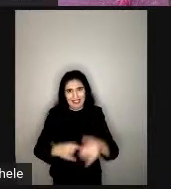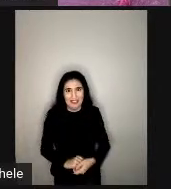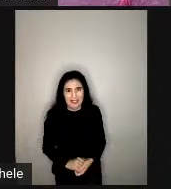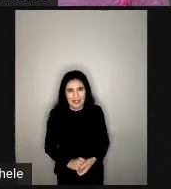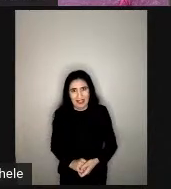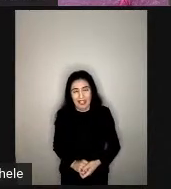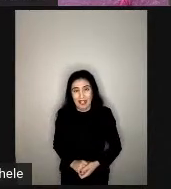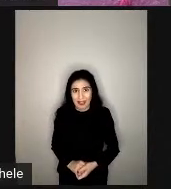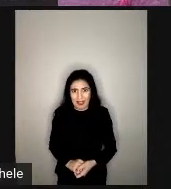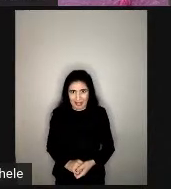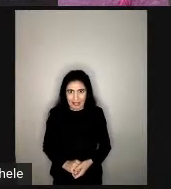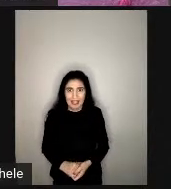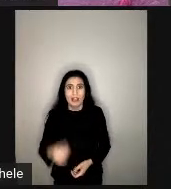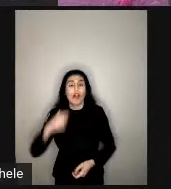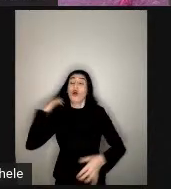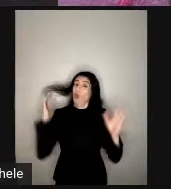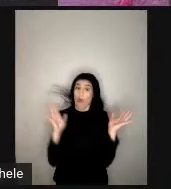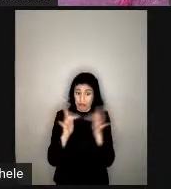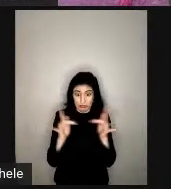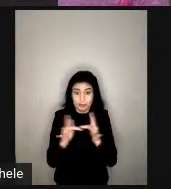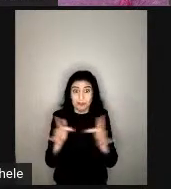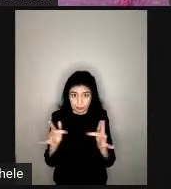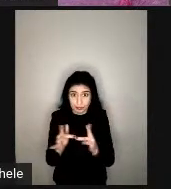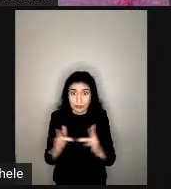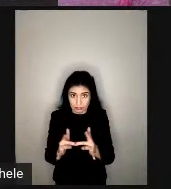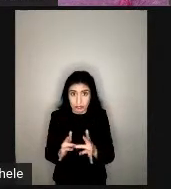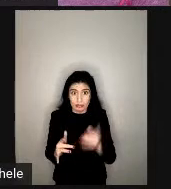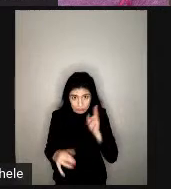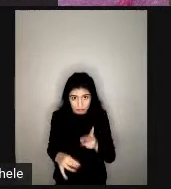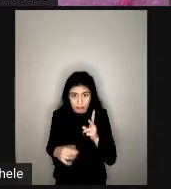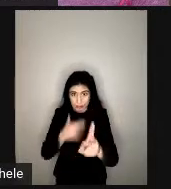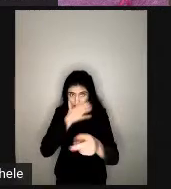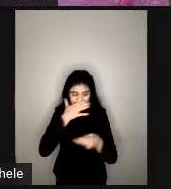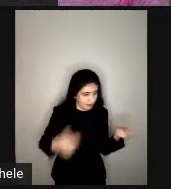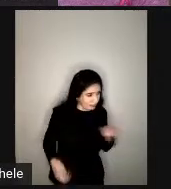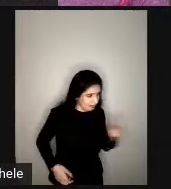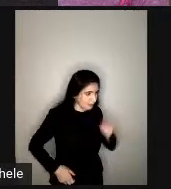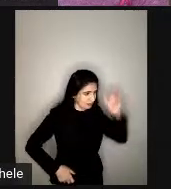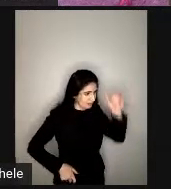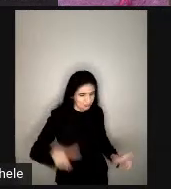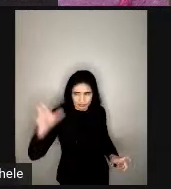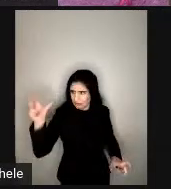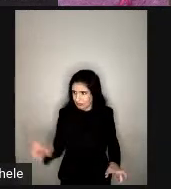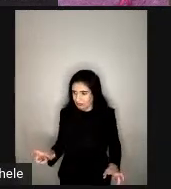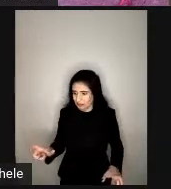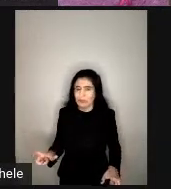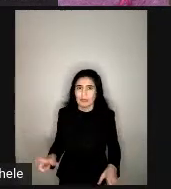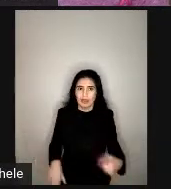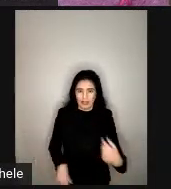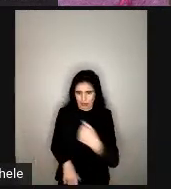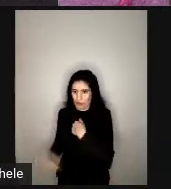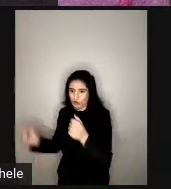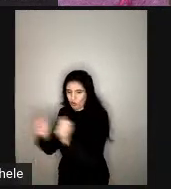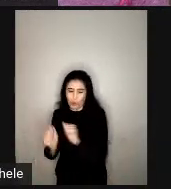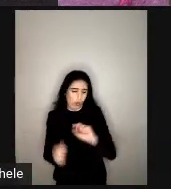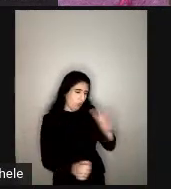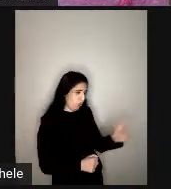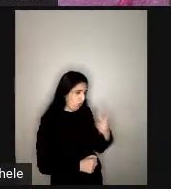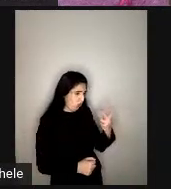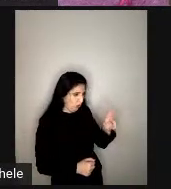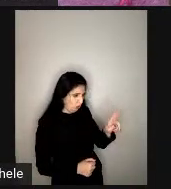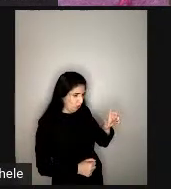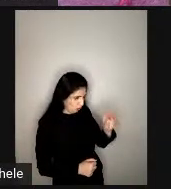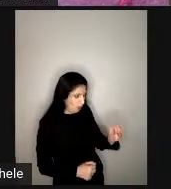de ter contato com a gente, que a gente, nós dois aqui, eu e o Hugo, estamos prontos para